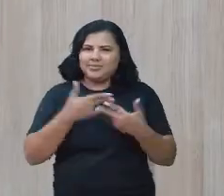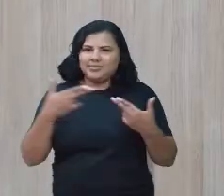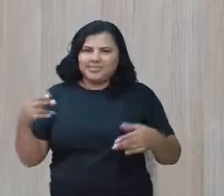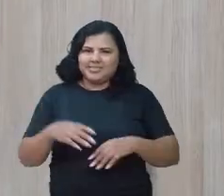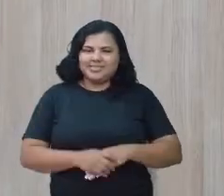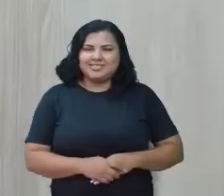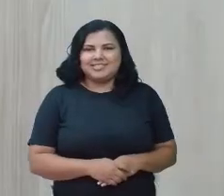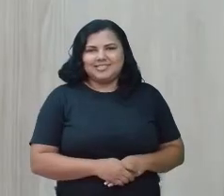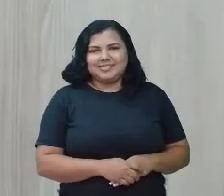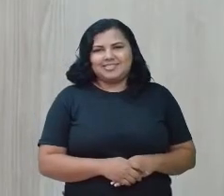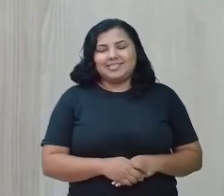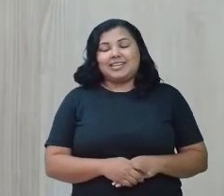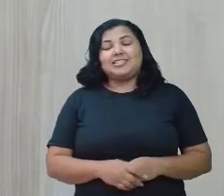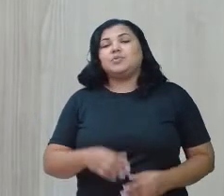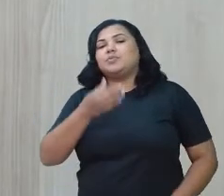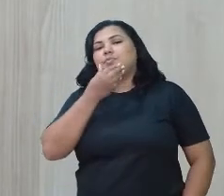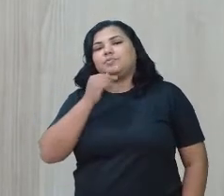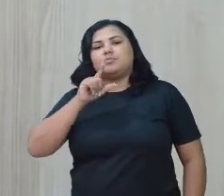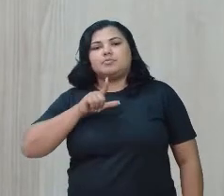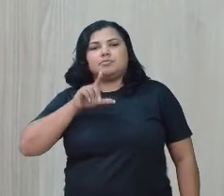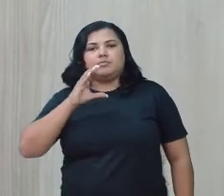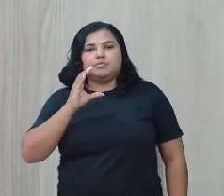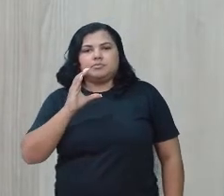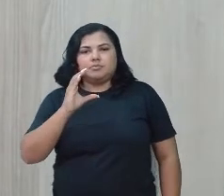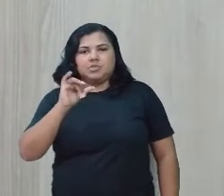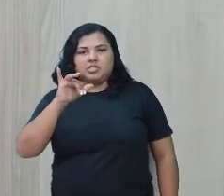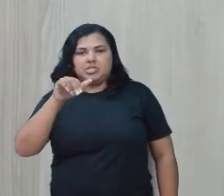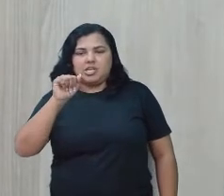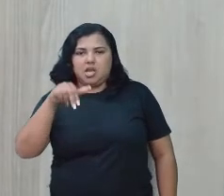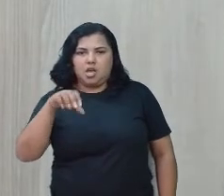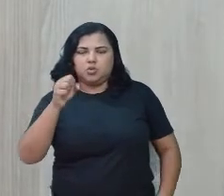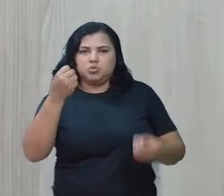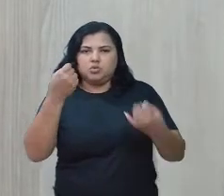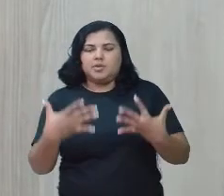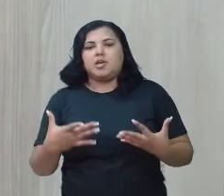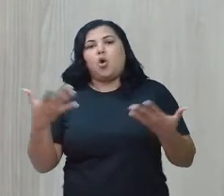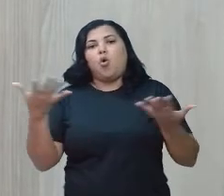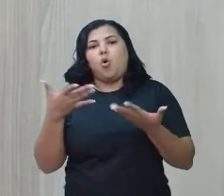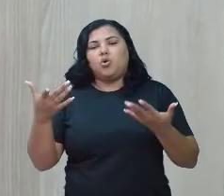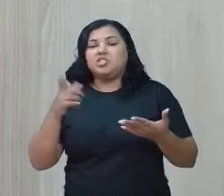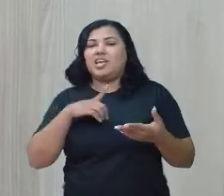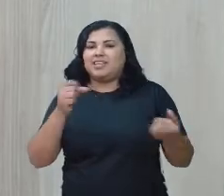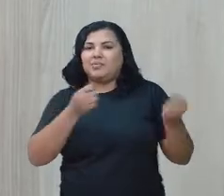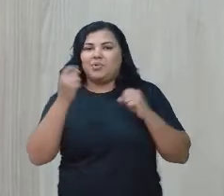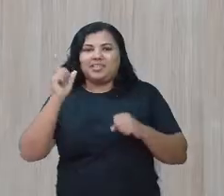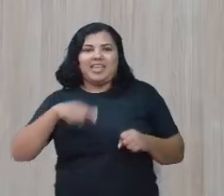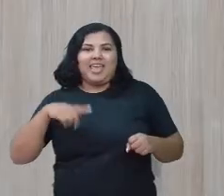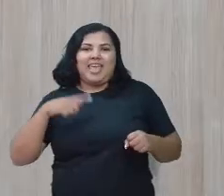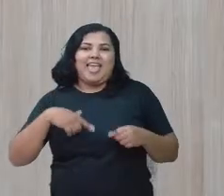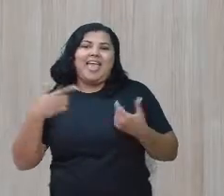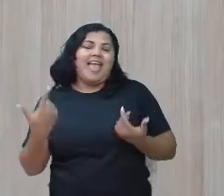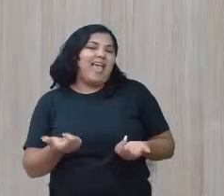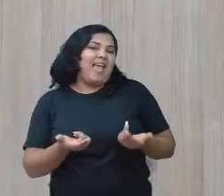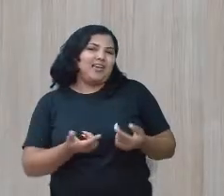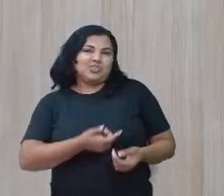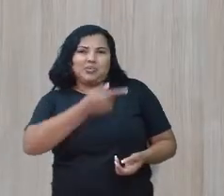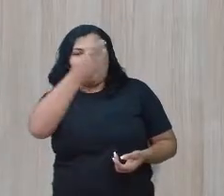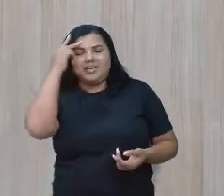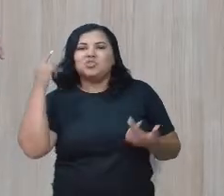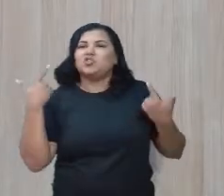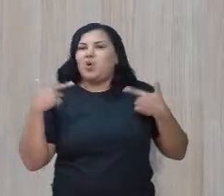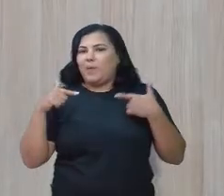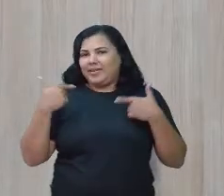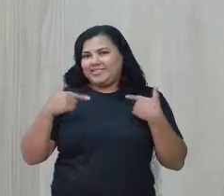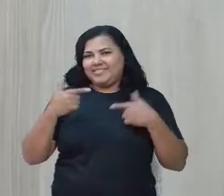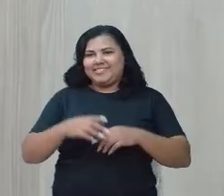Claudinha? Luciano colocou aqui que hoje em dia quem tem poder é o comediante. Os comediantes hoje estão com